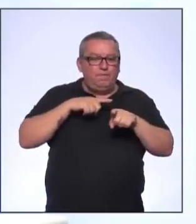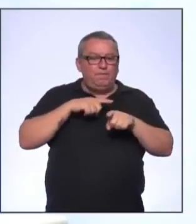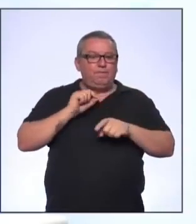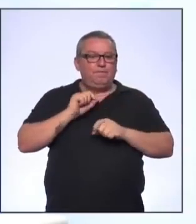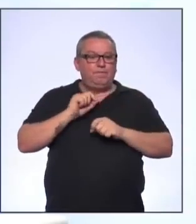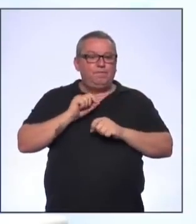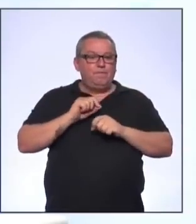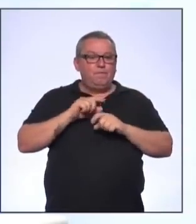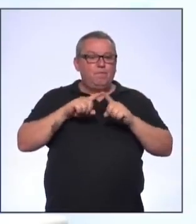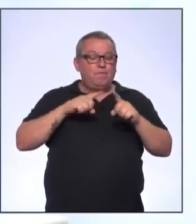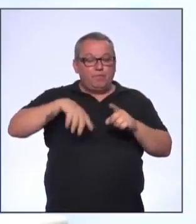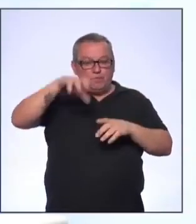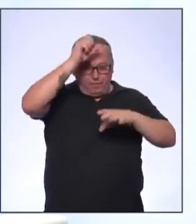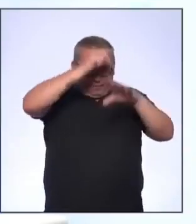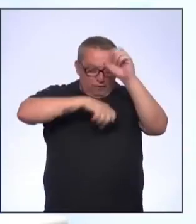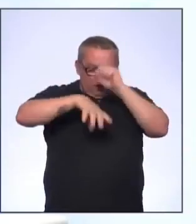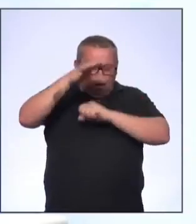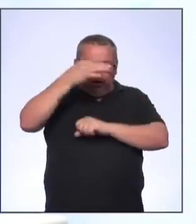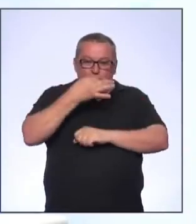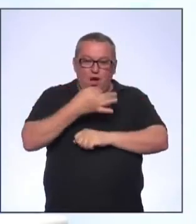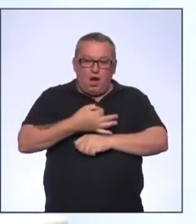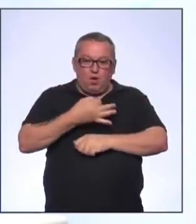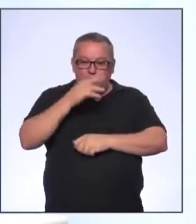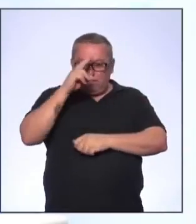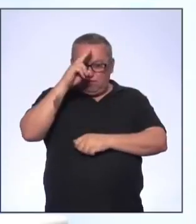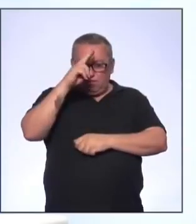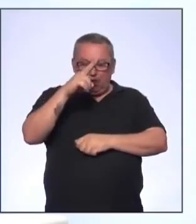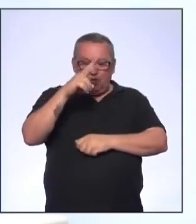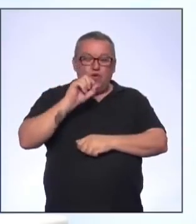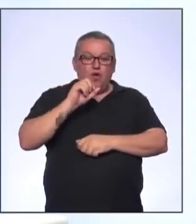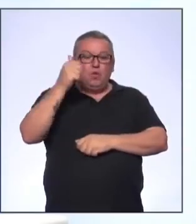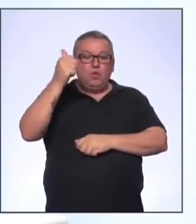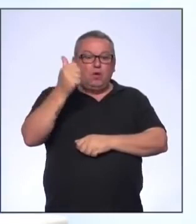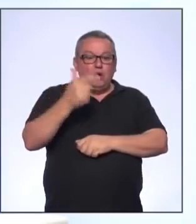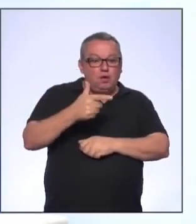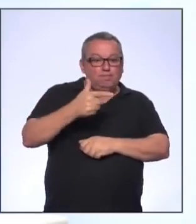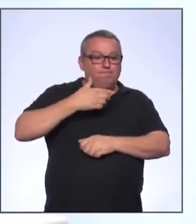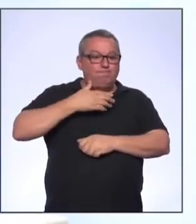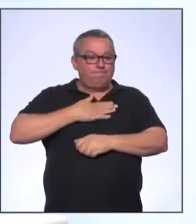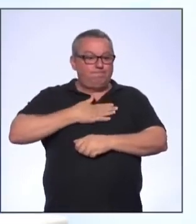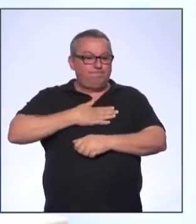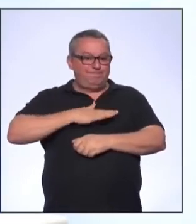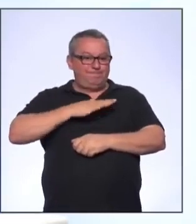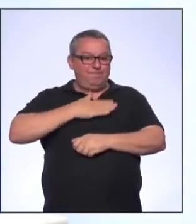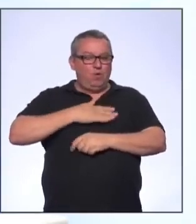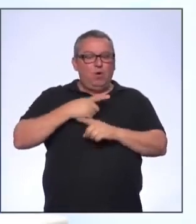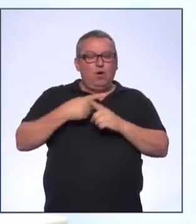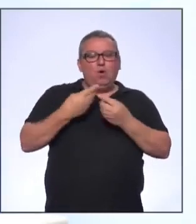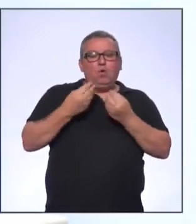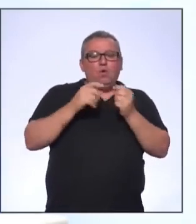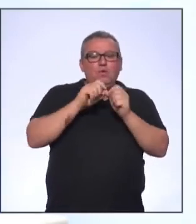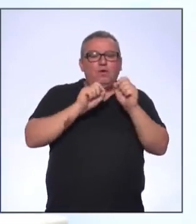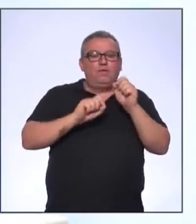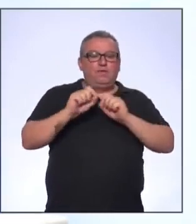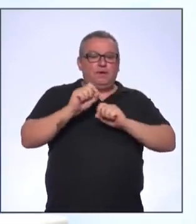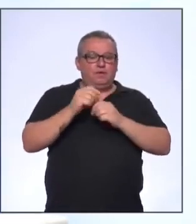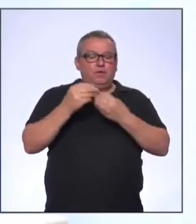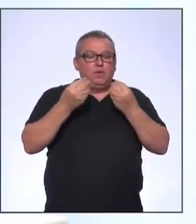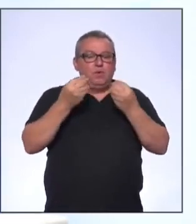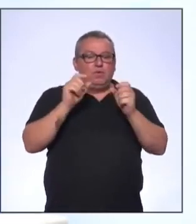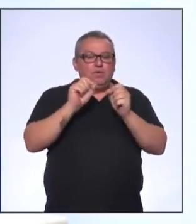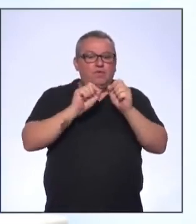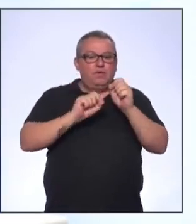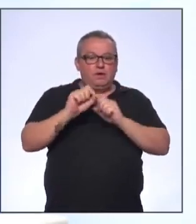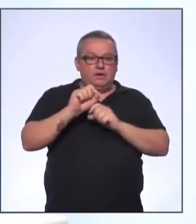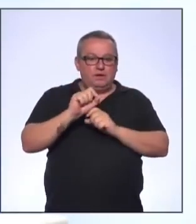certeza, o aprender é um argumento muito mais forte do que o descansar. Mas como é que eu faço valer esse argumento, né? Como é que eu faço